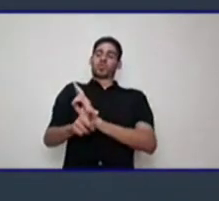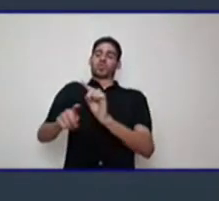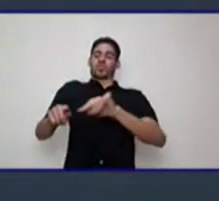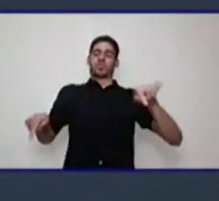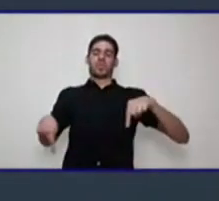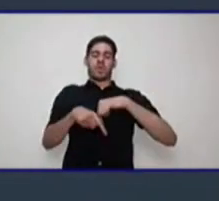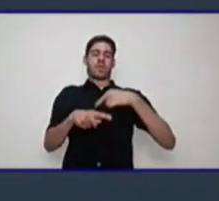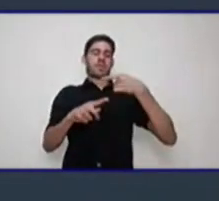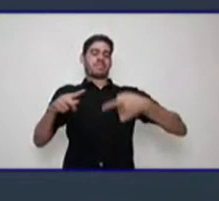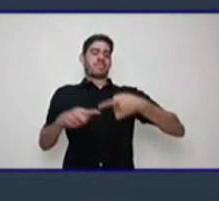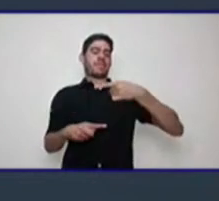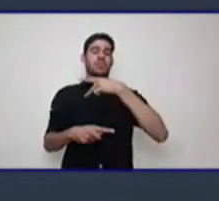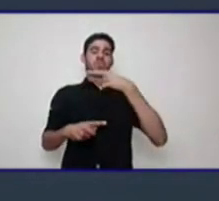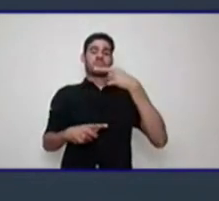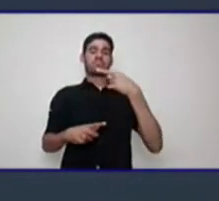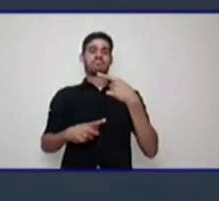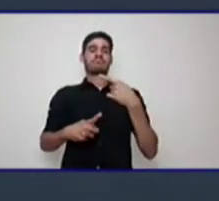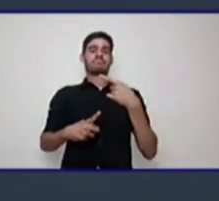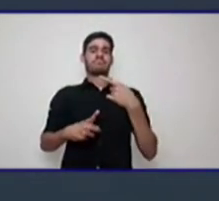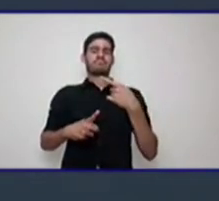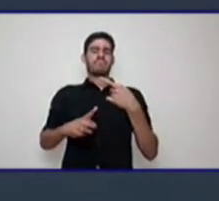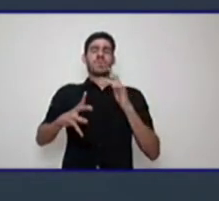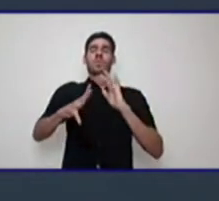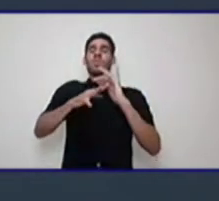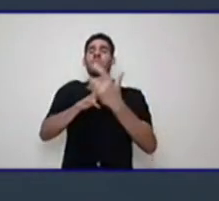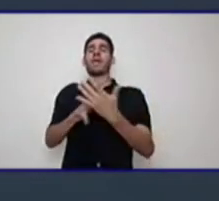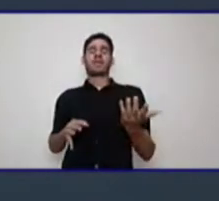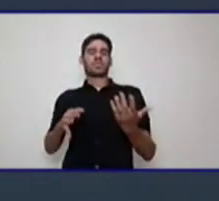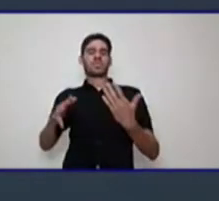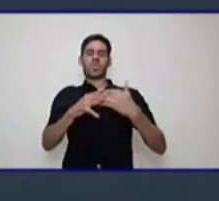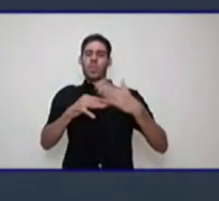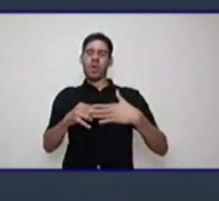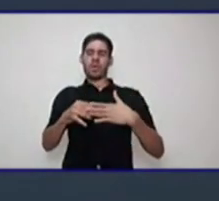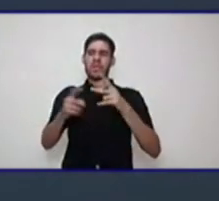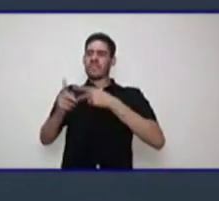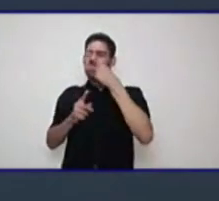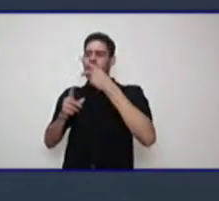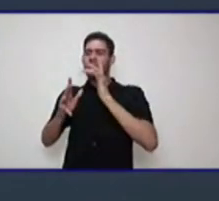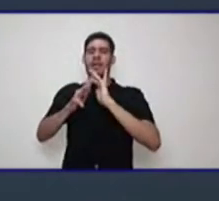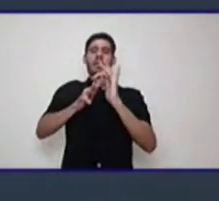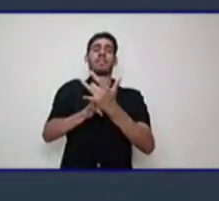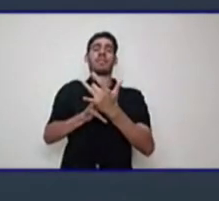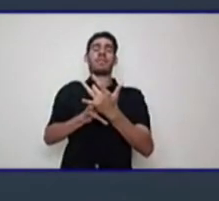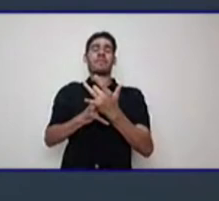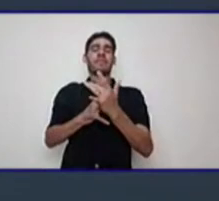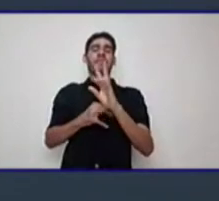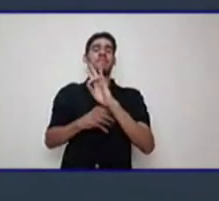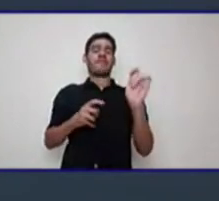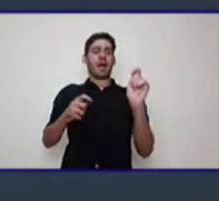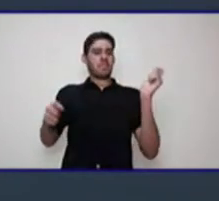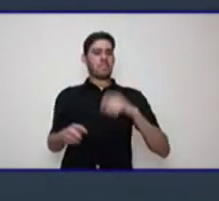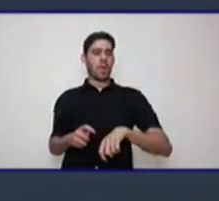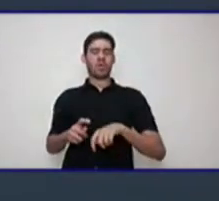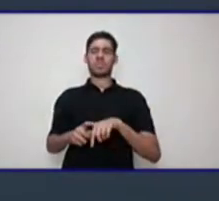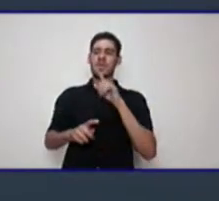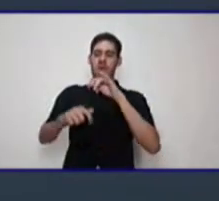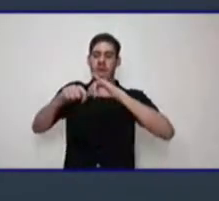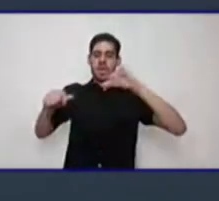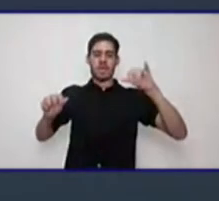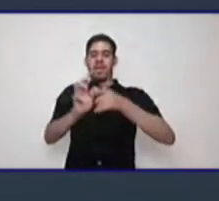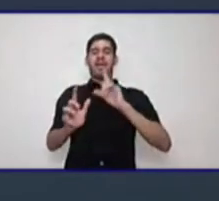debate político pela rede social. Qualquer manifestação na rede social vai poder ser considerada propaganda